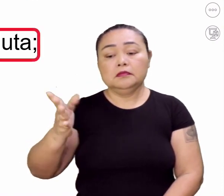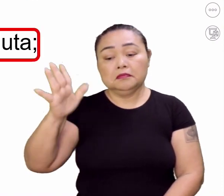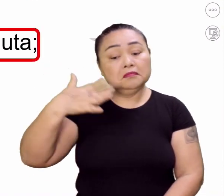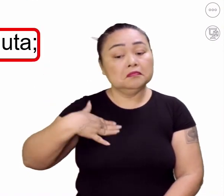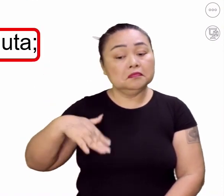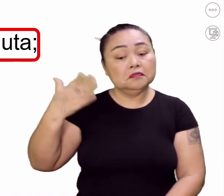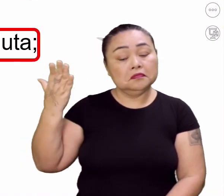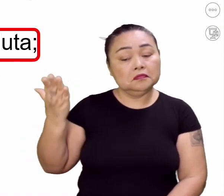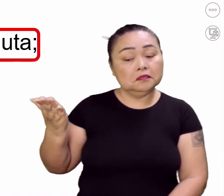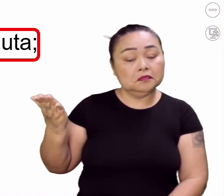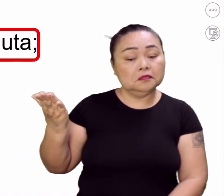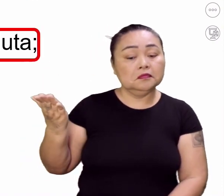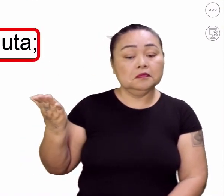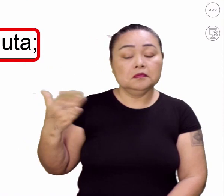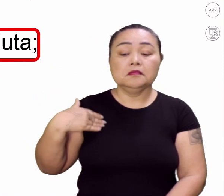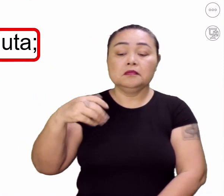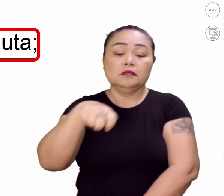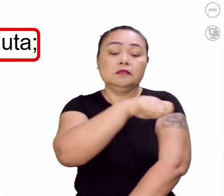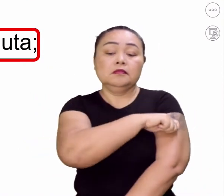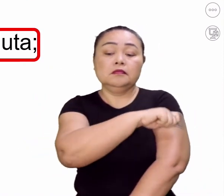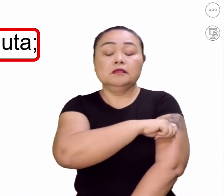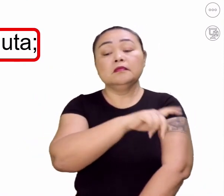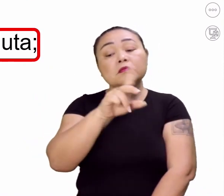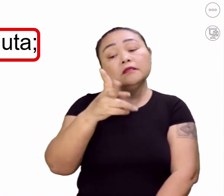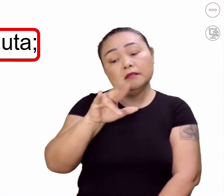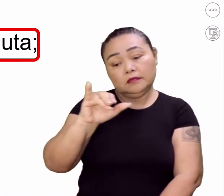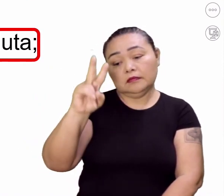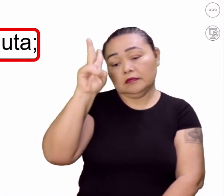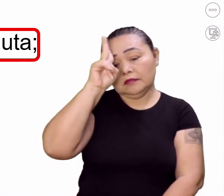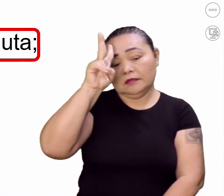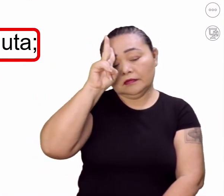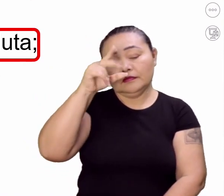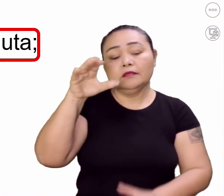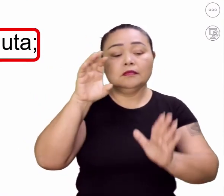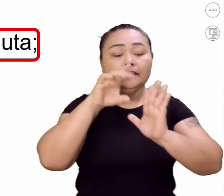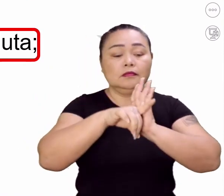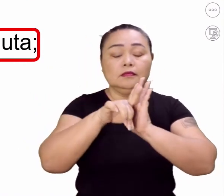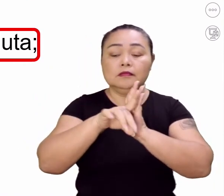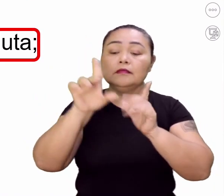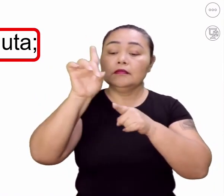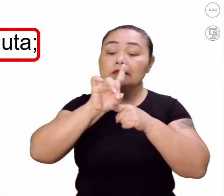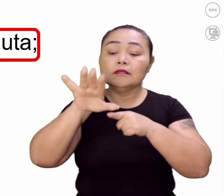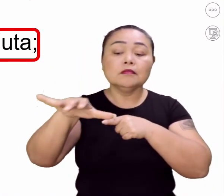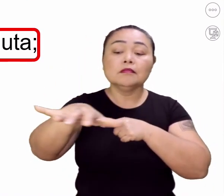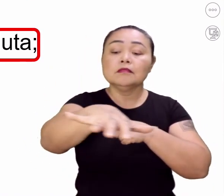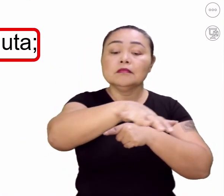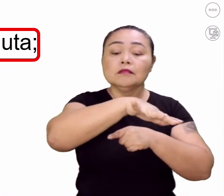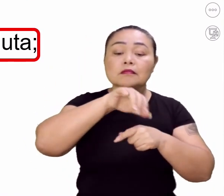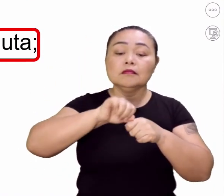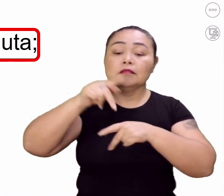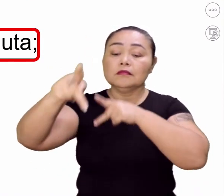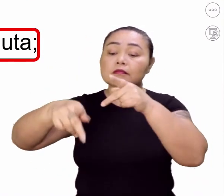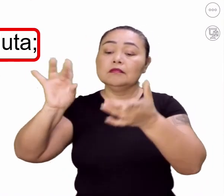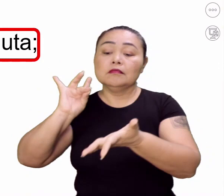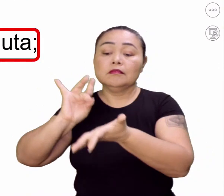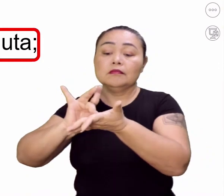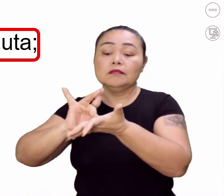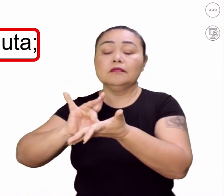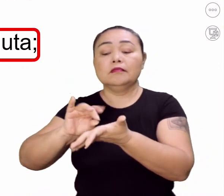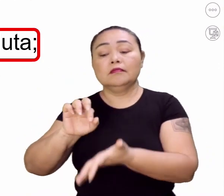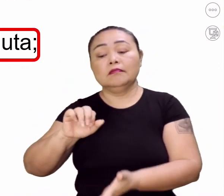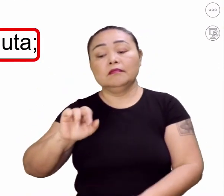tranquila demais, né? Tá. O aluno vai lembrar que a gente falou o conceito ali de densidade demográfica e população